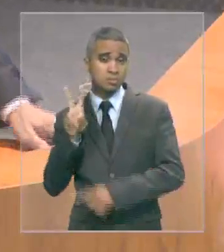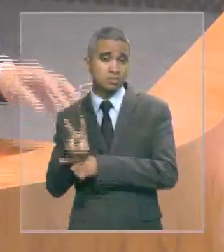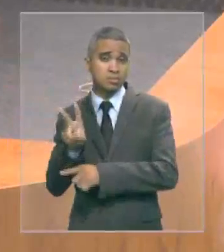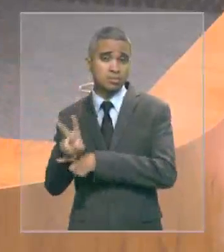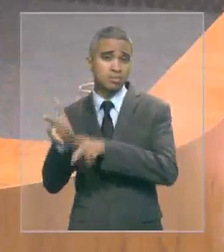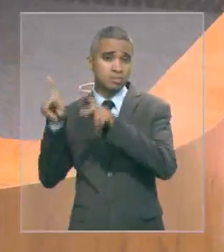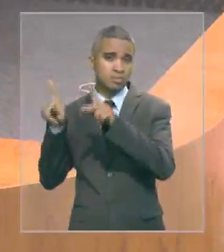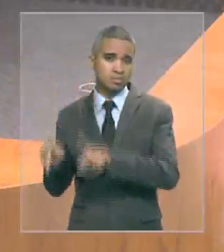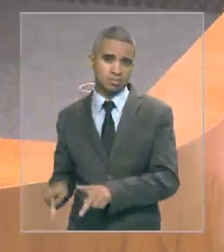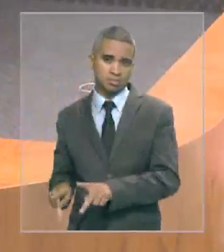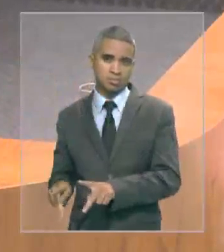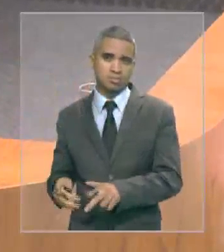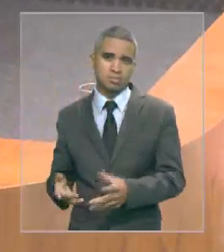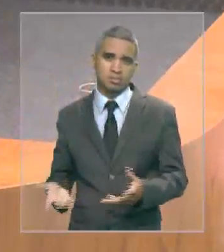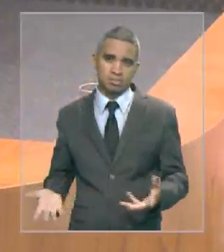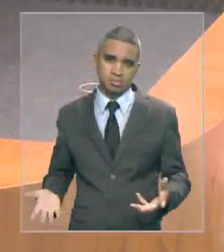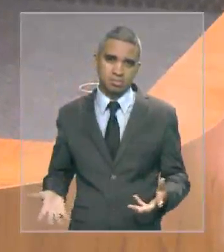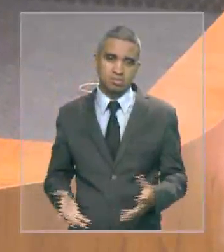Deputado Edivaldo Holanda Júnior,